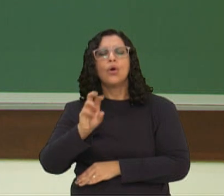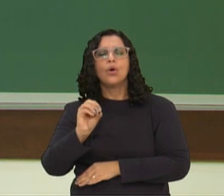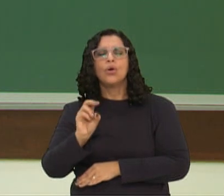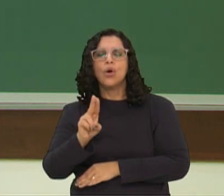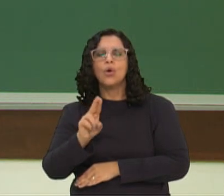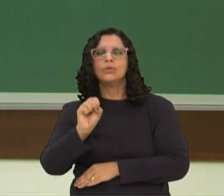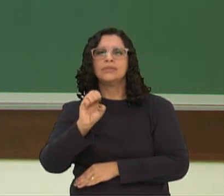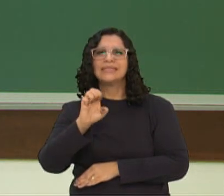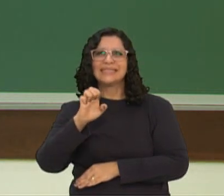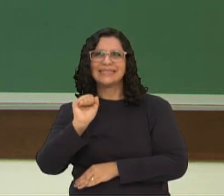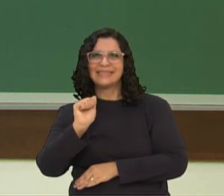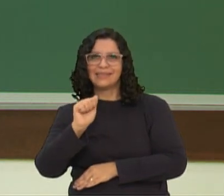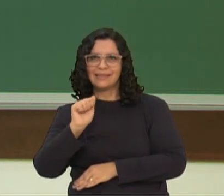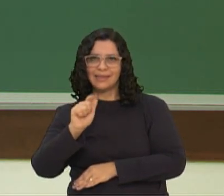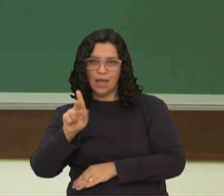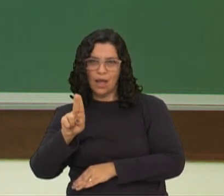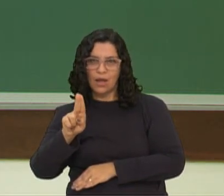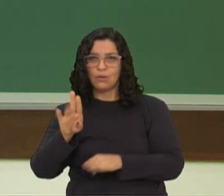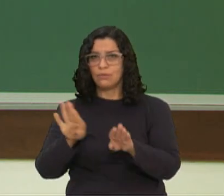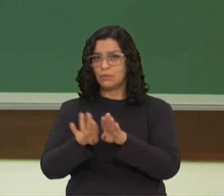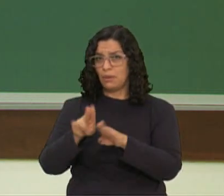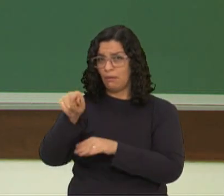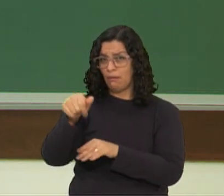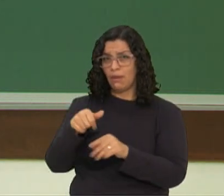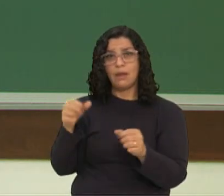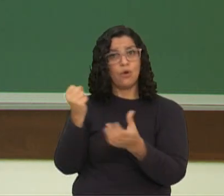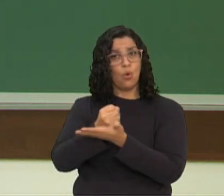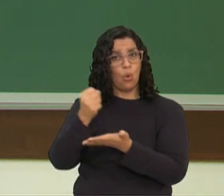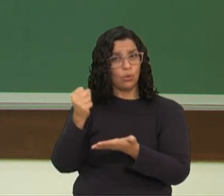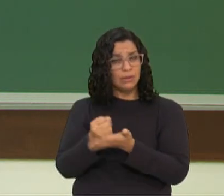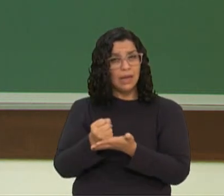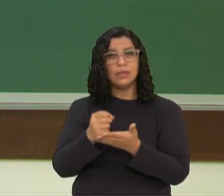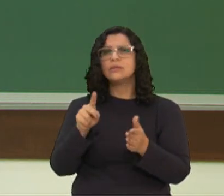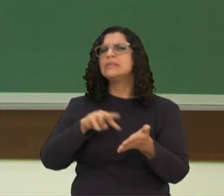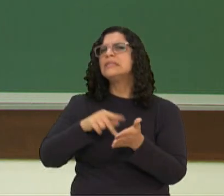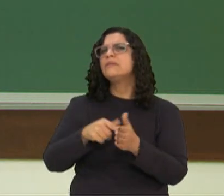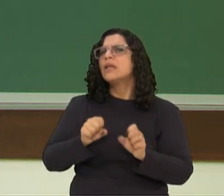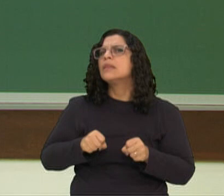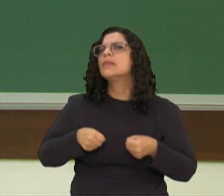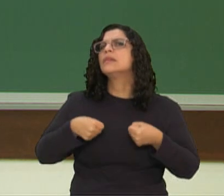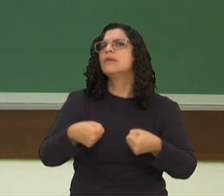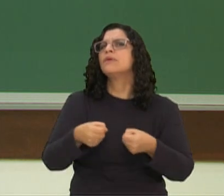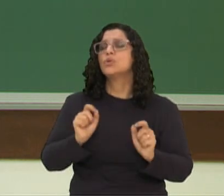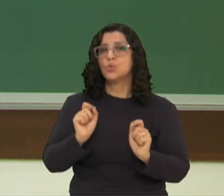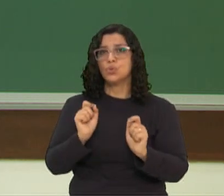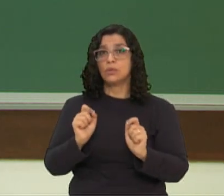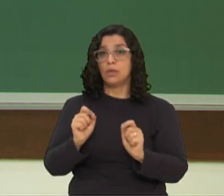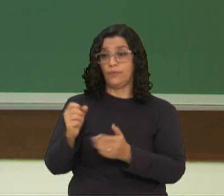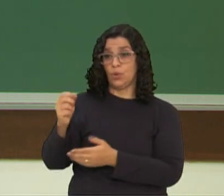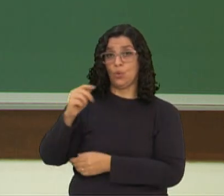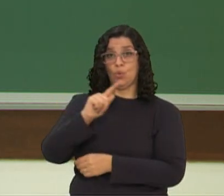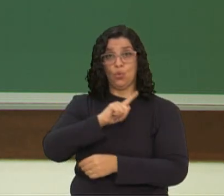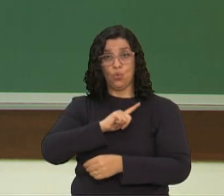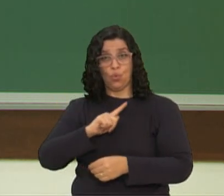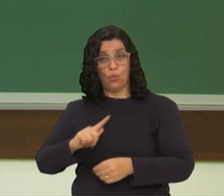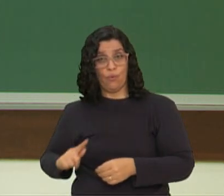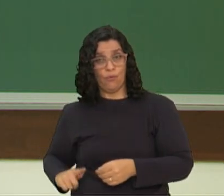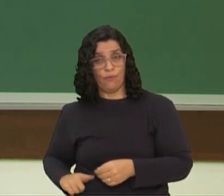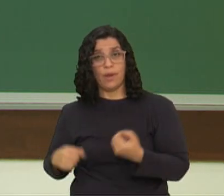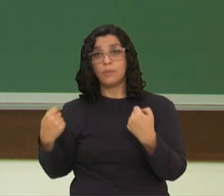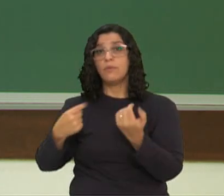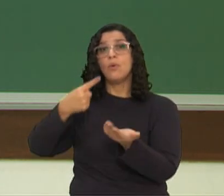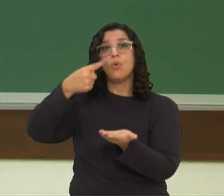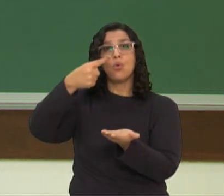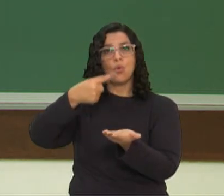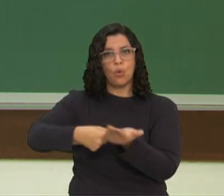Jean-Jacques Rousseau, vamos lembrar que ele, na sua obra O Contrato Social, ele defendia que o governo ele tinha que ser um